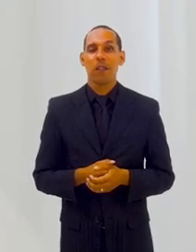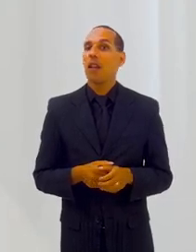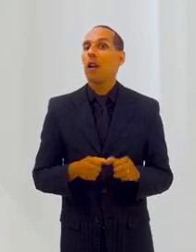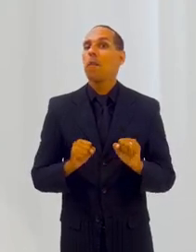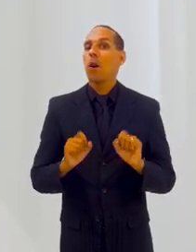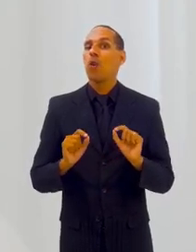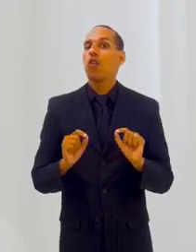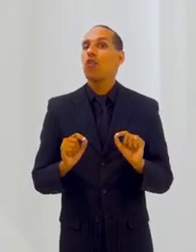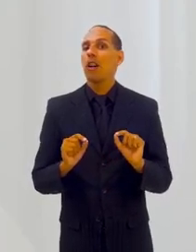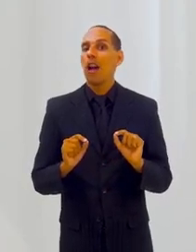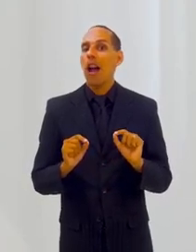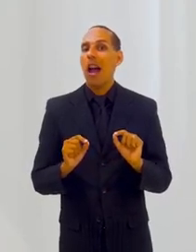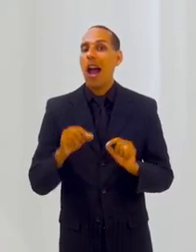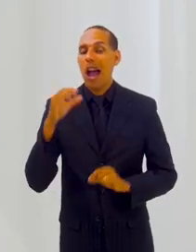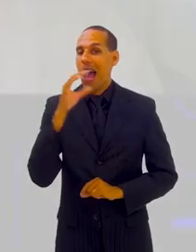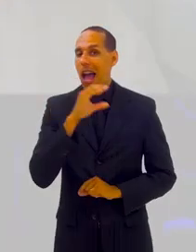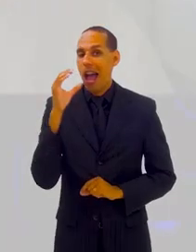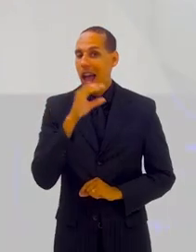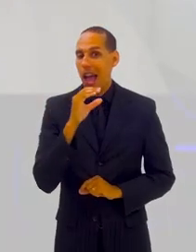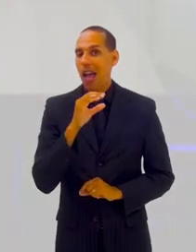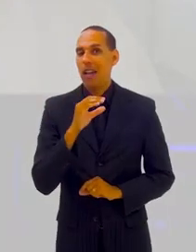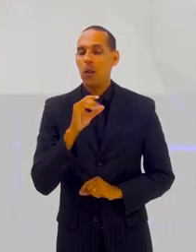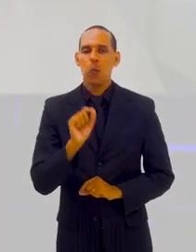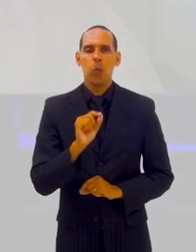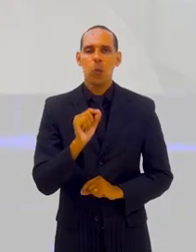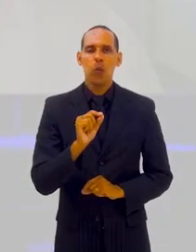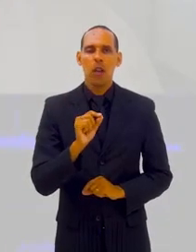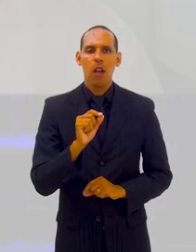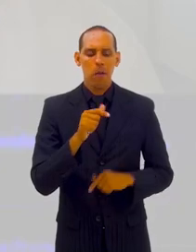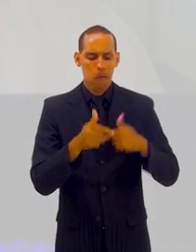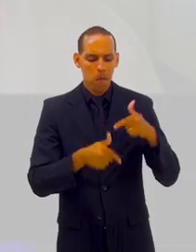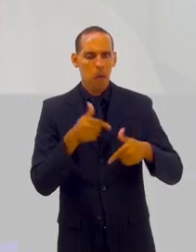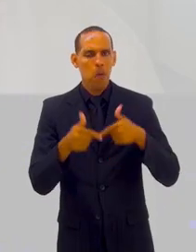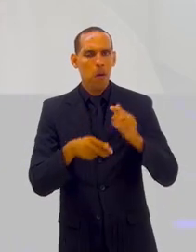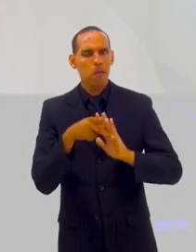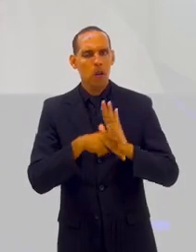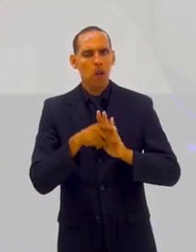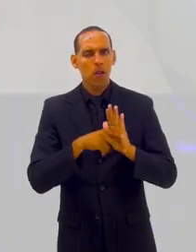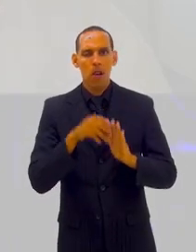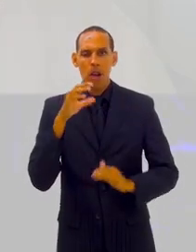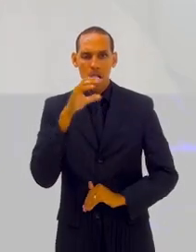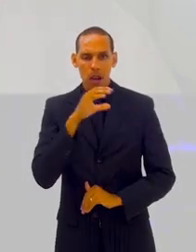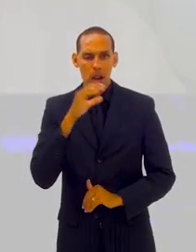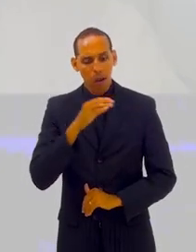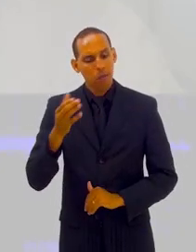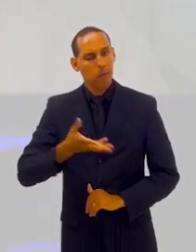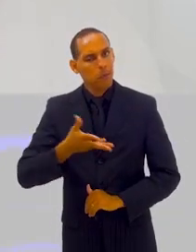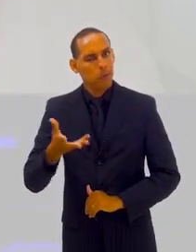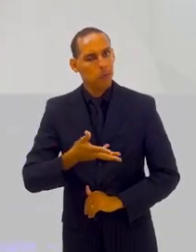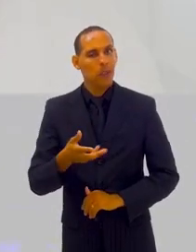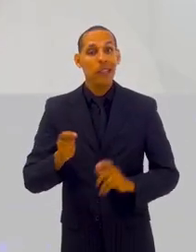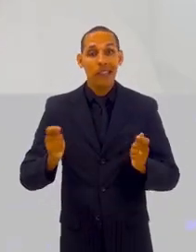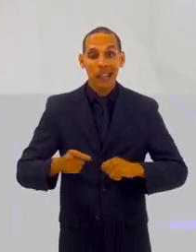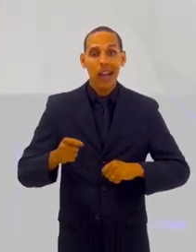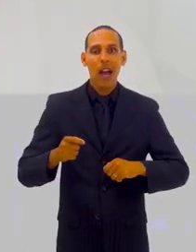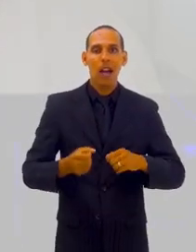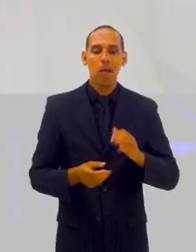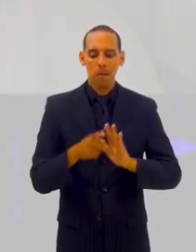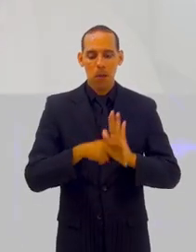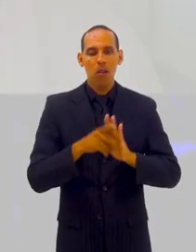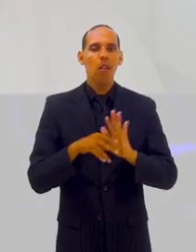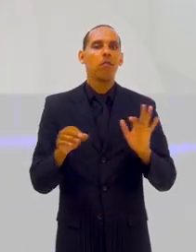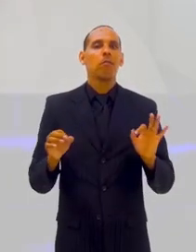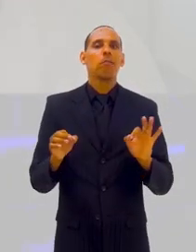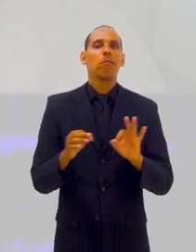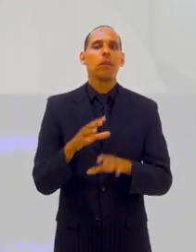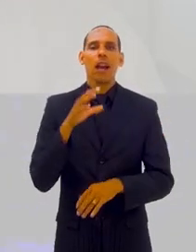pode acelerar a execução desse projeto, pode acelerar a realização desse